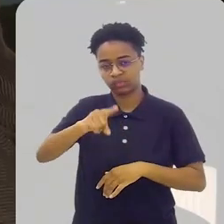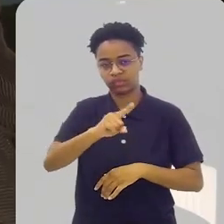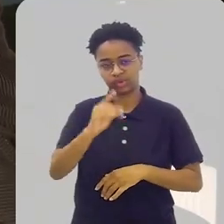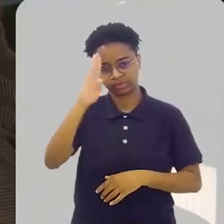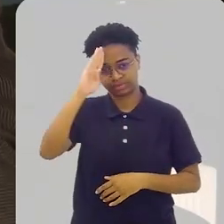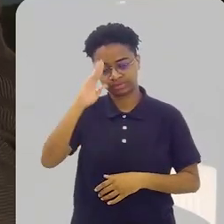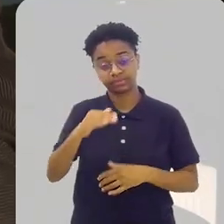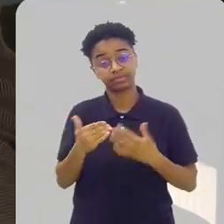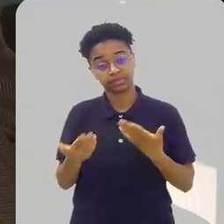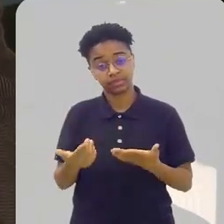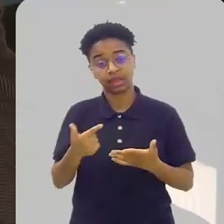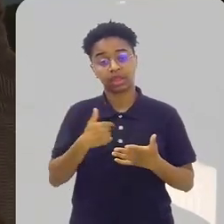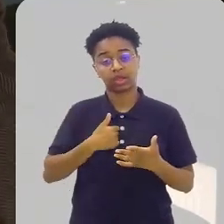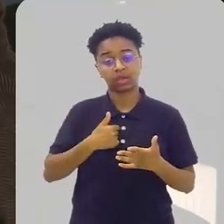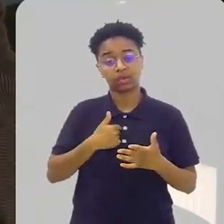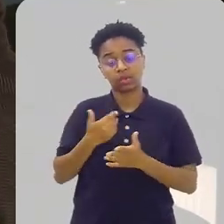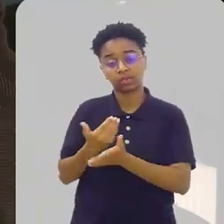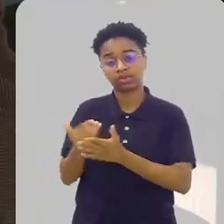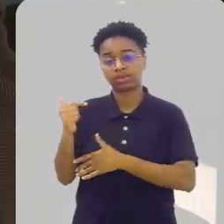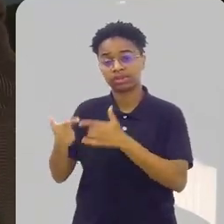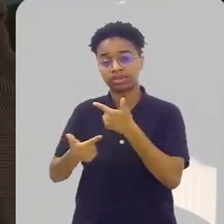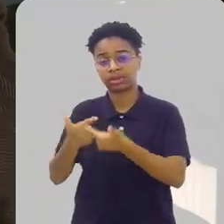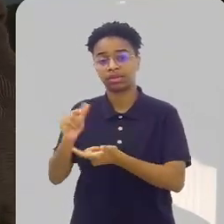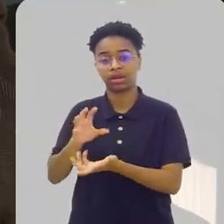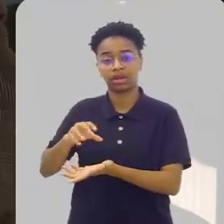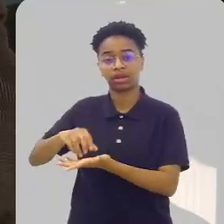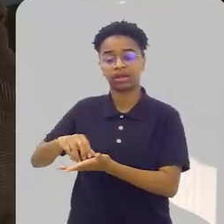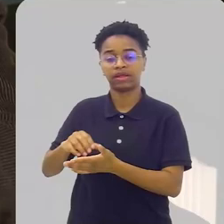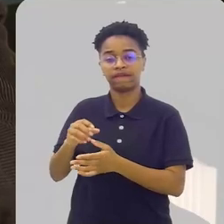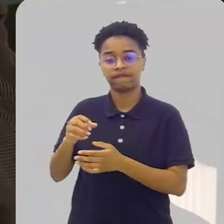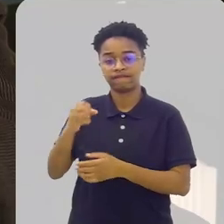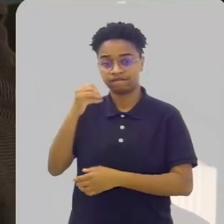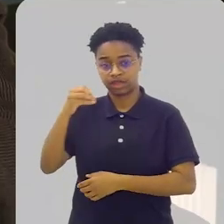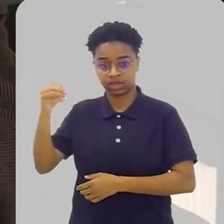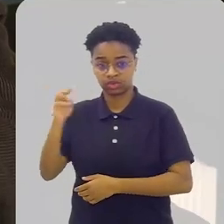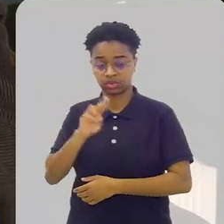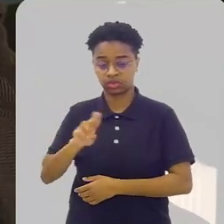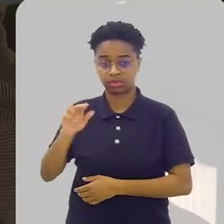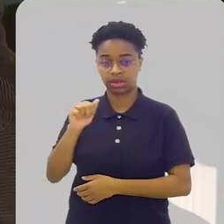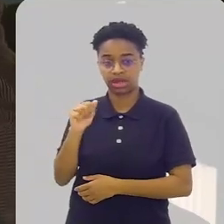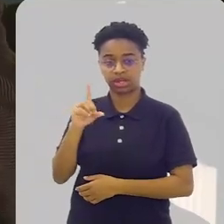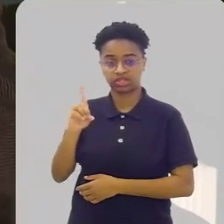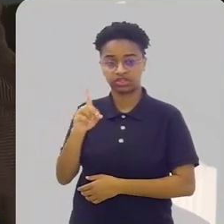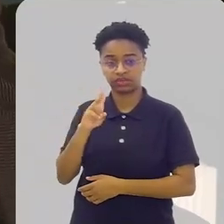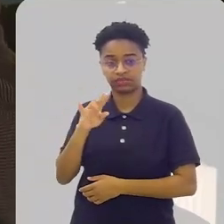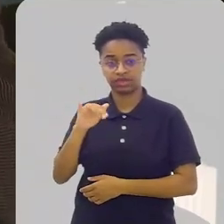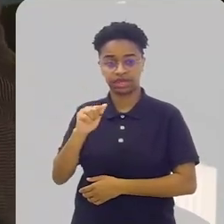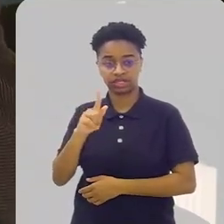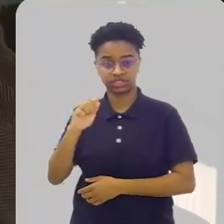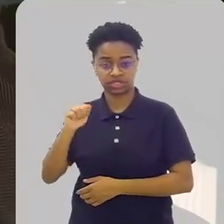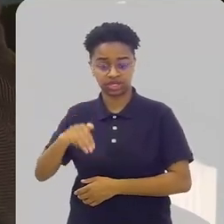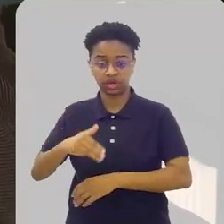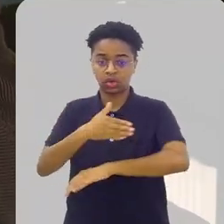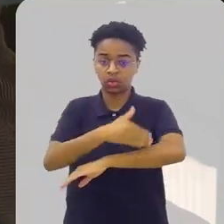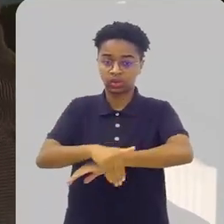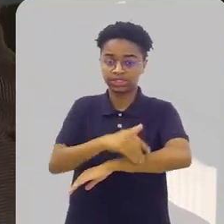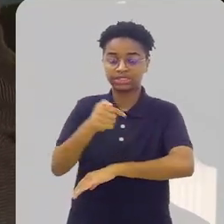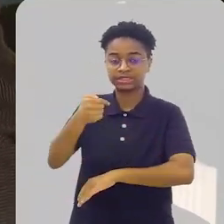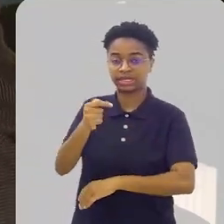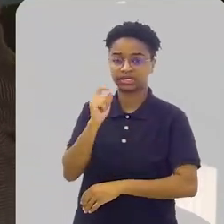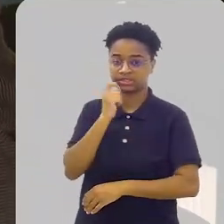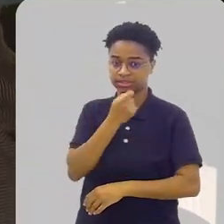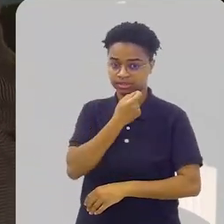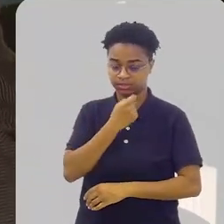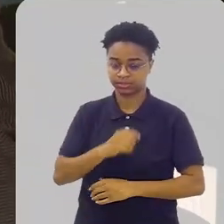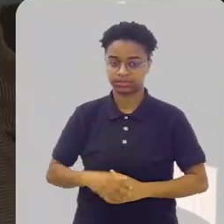eu não sei então eu fui ser a gente viagens uma agência chamada arte viagens ali na